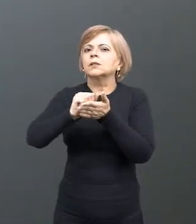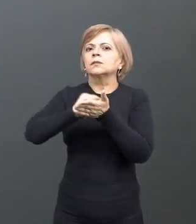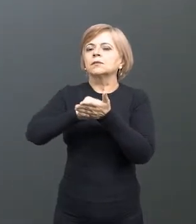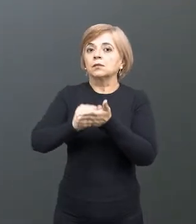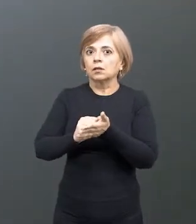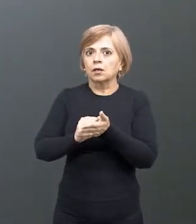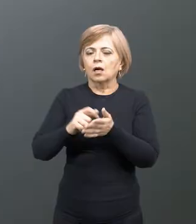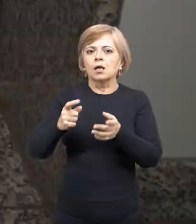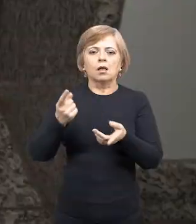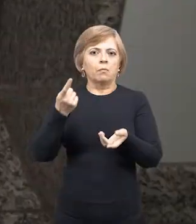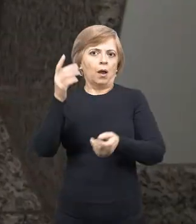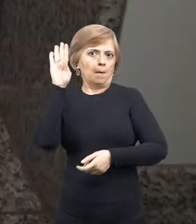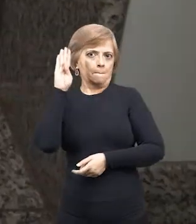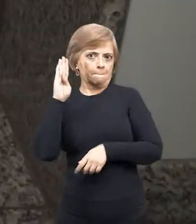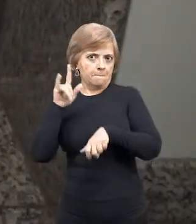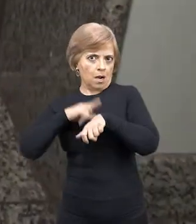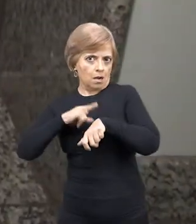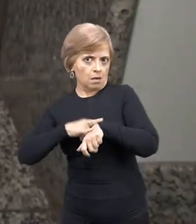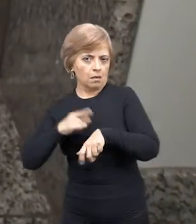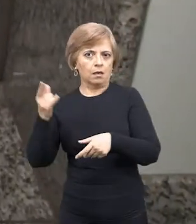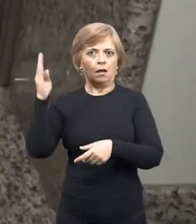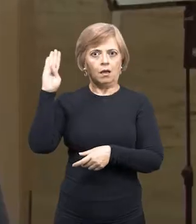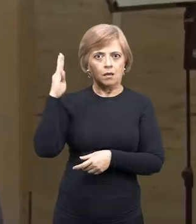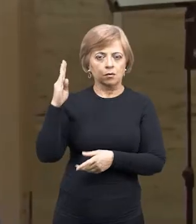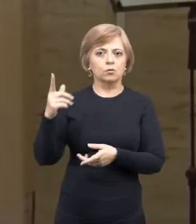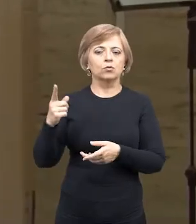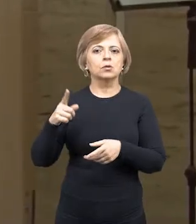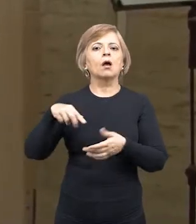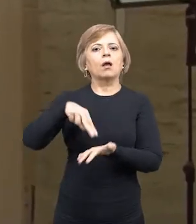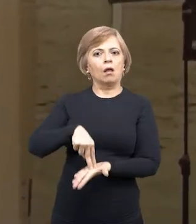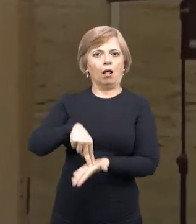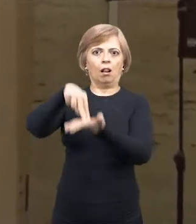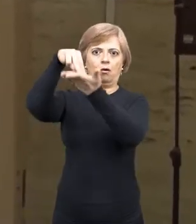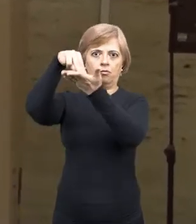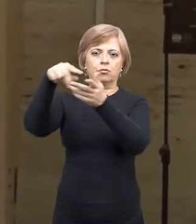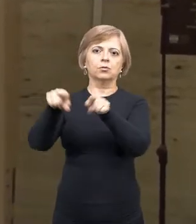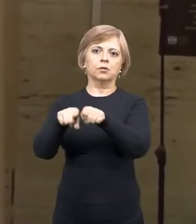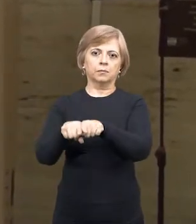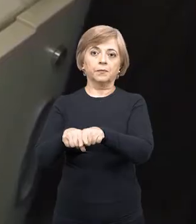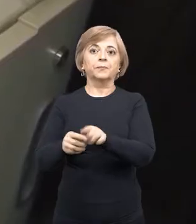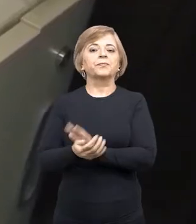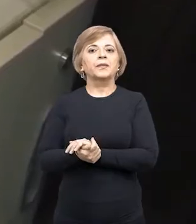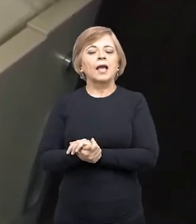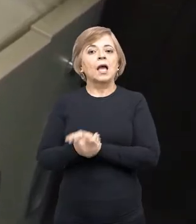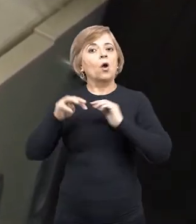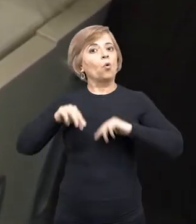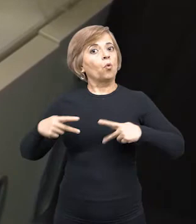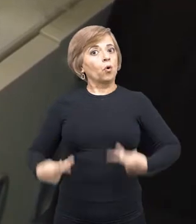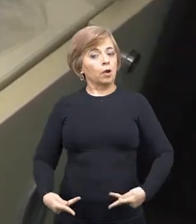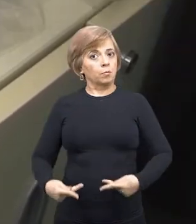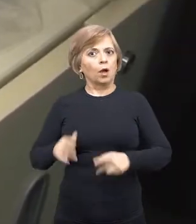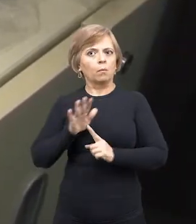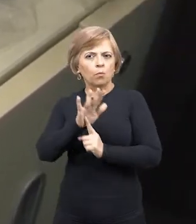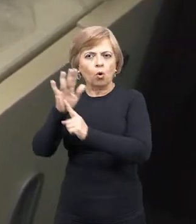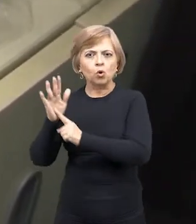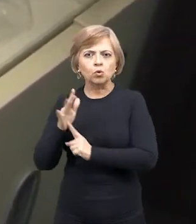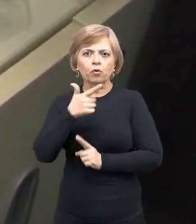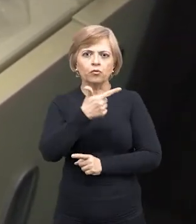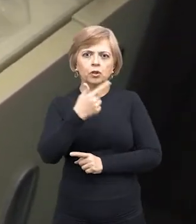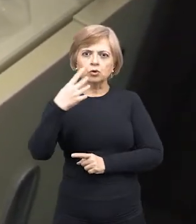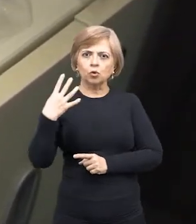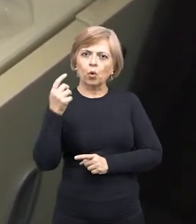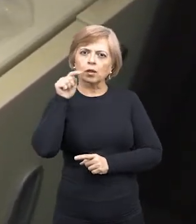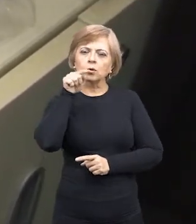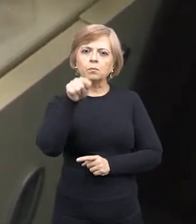refeitórios, banheiros e elevadores. Para os que estão de volta, o MPRJ disponibilizou 24